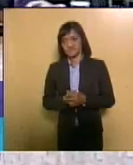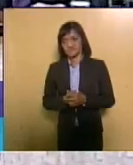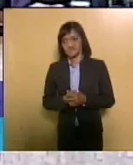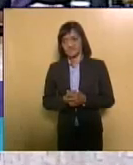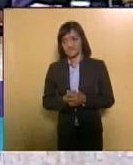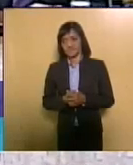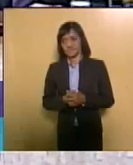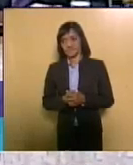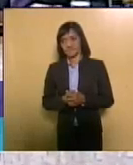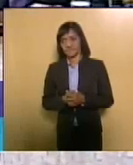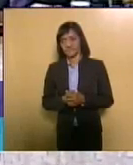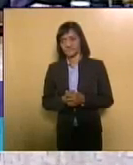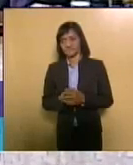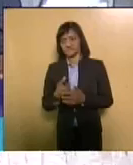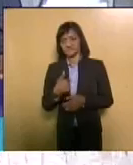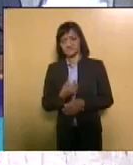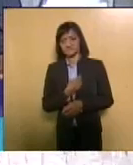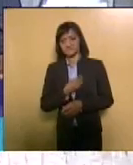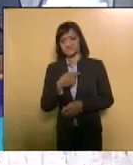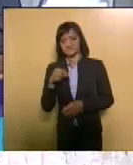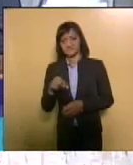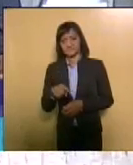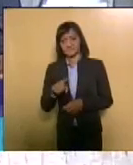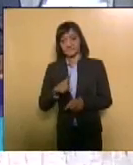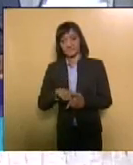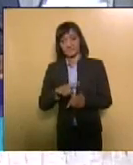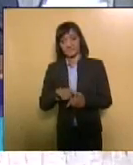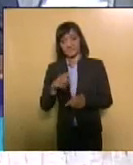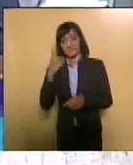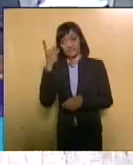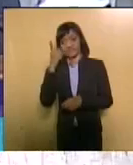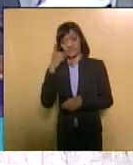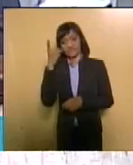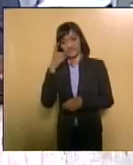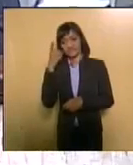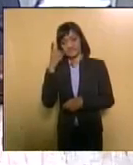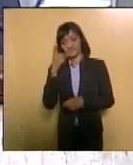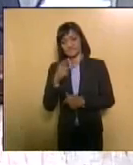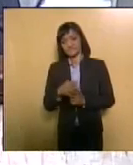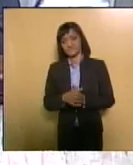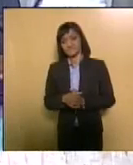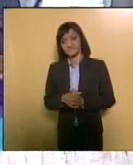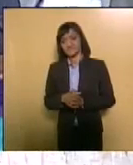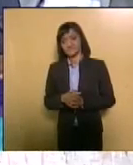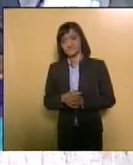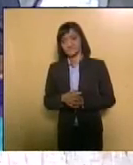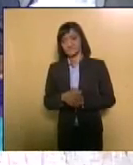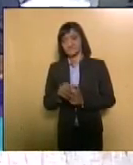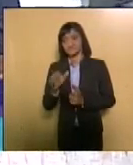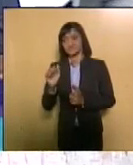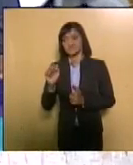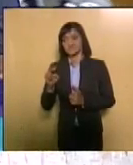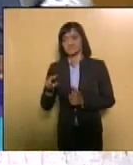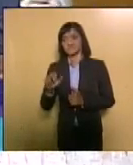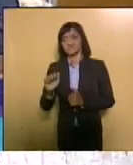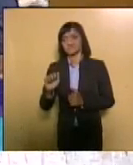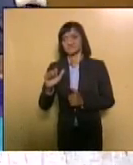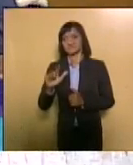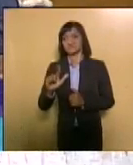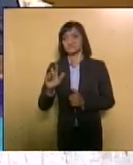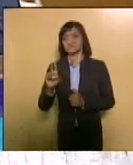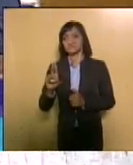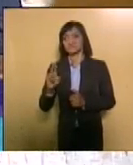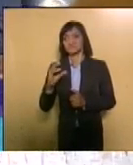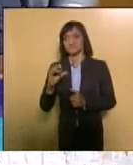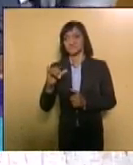aqui minha participação nesse momento deputada Ana Lúcia e demais